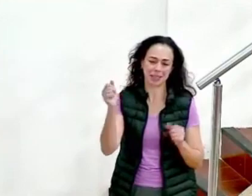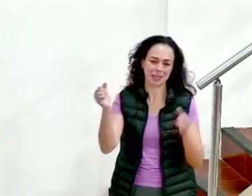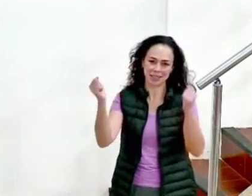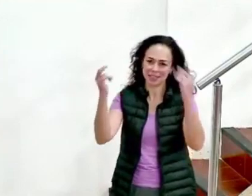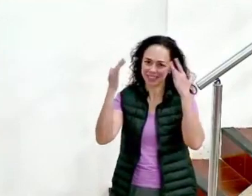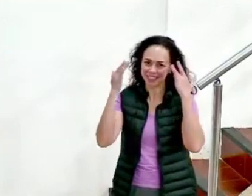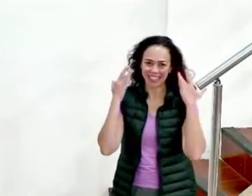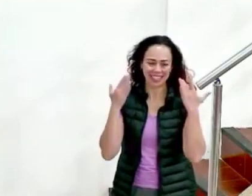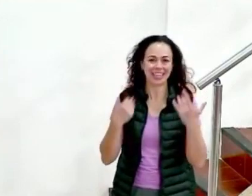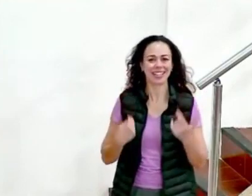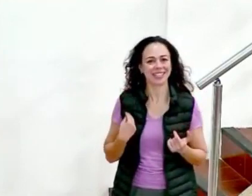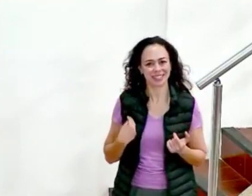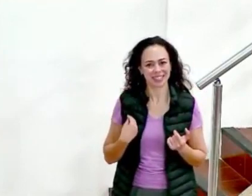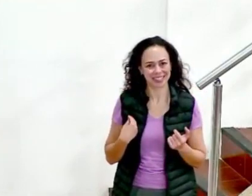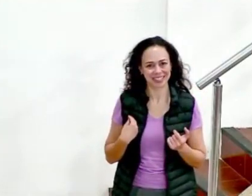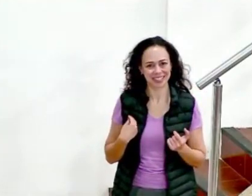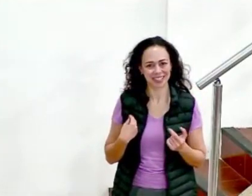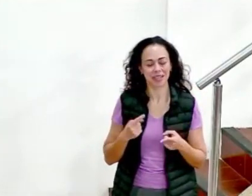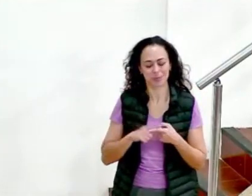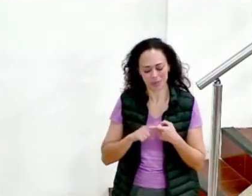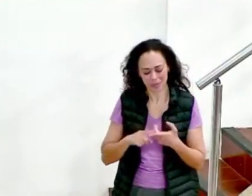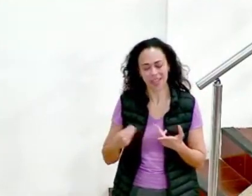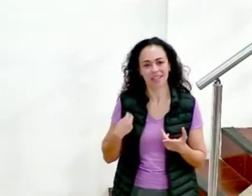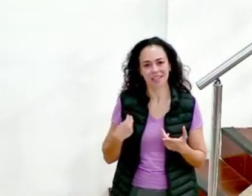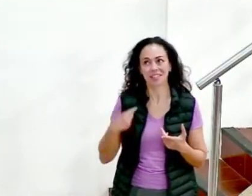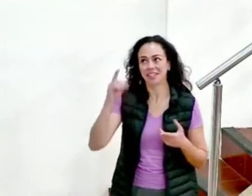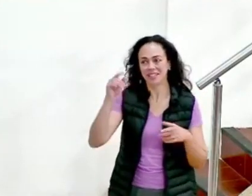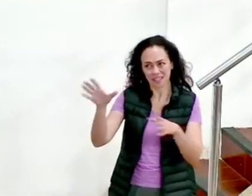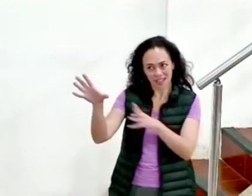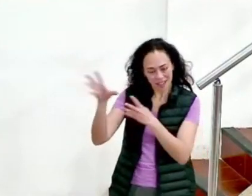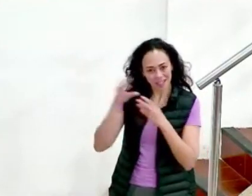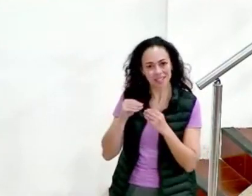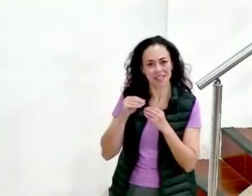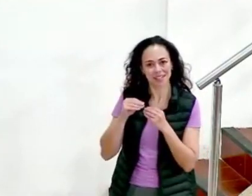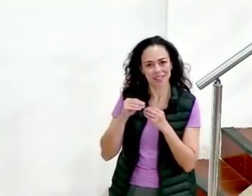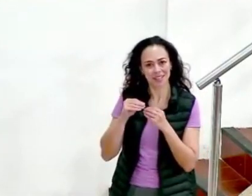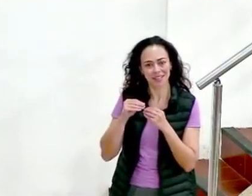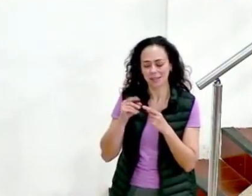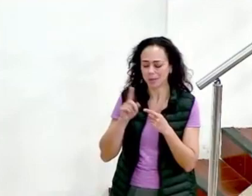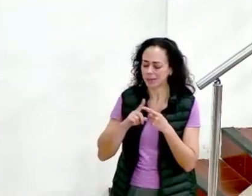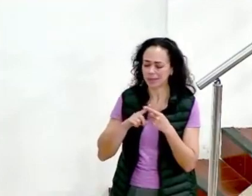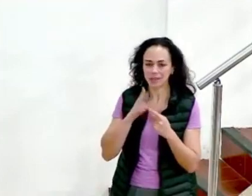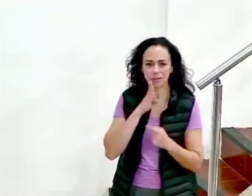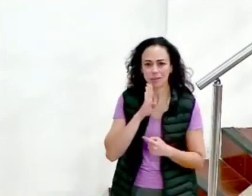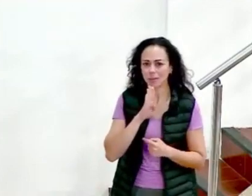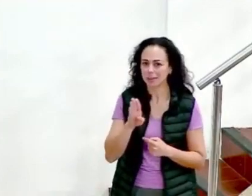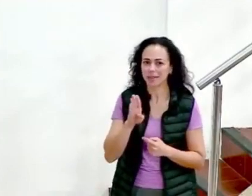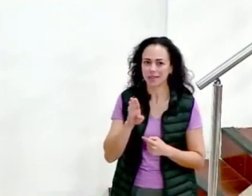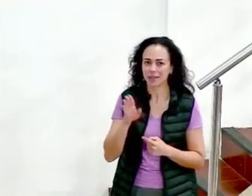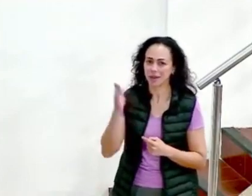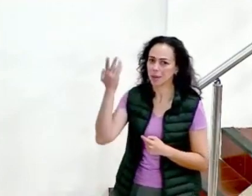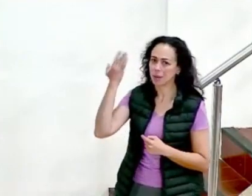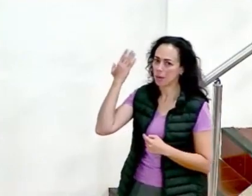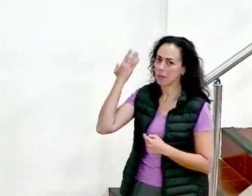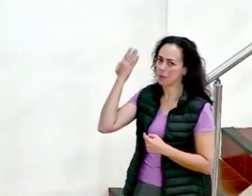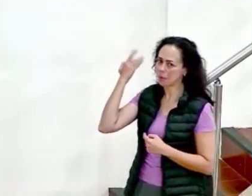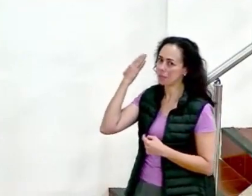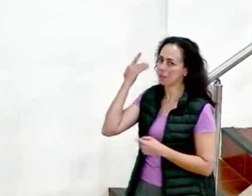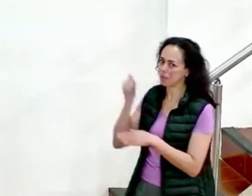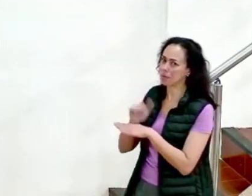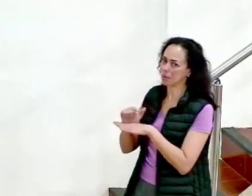que nós recebemos tem a ver com essa promessa que Deus fez ao patriarca